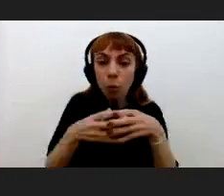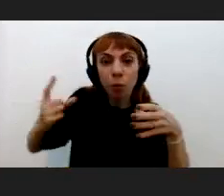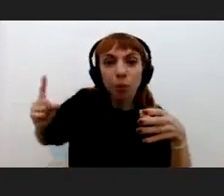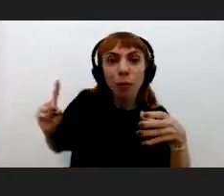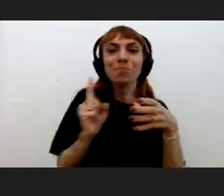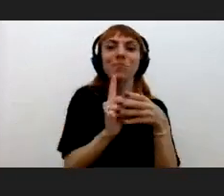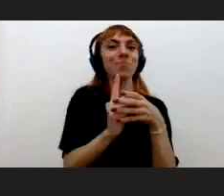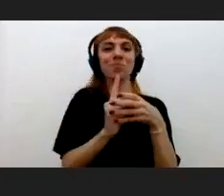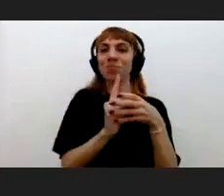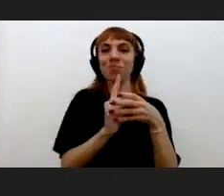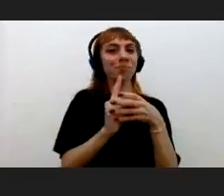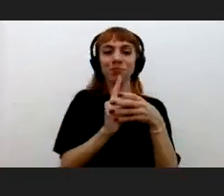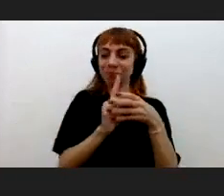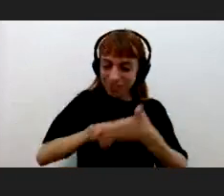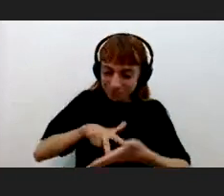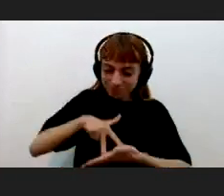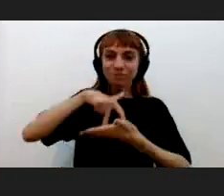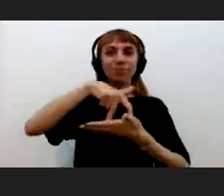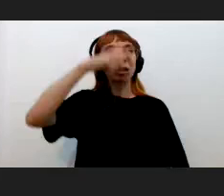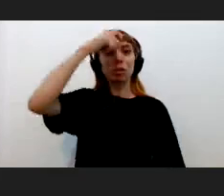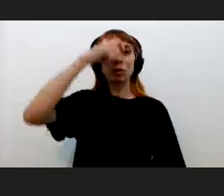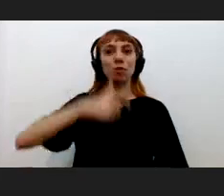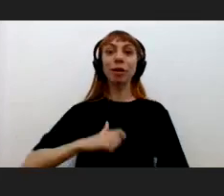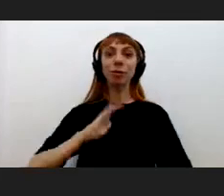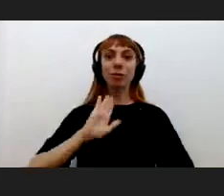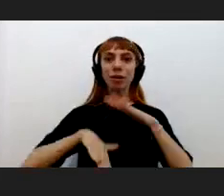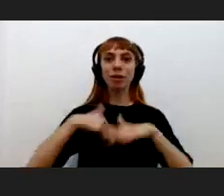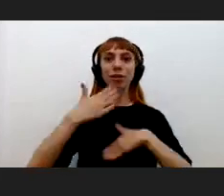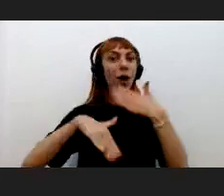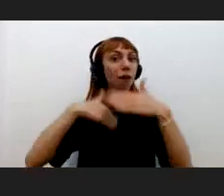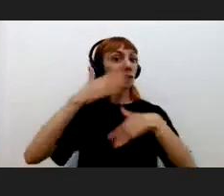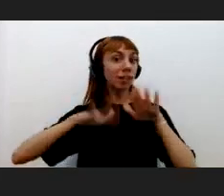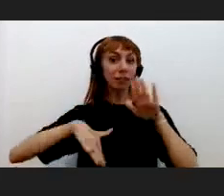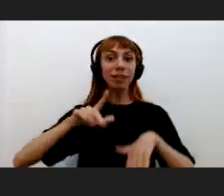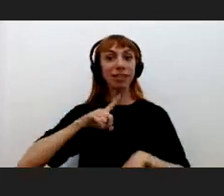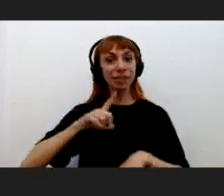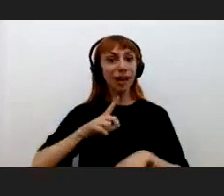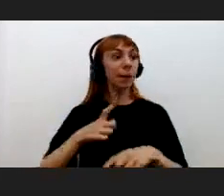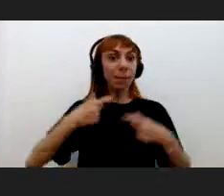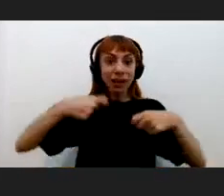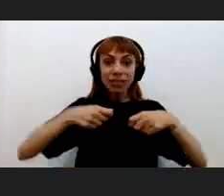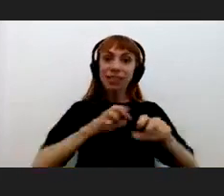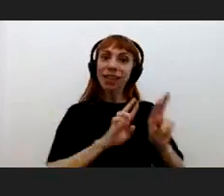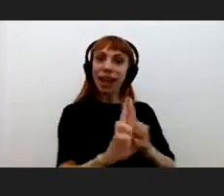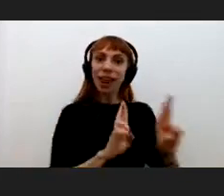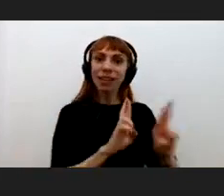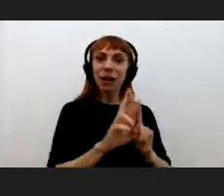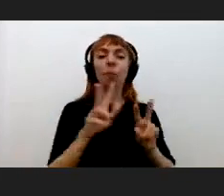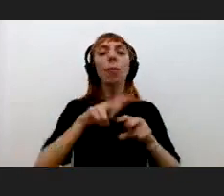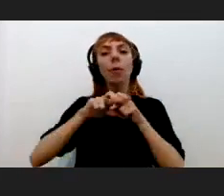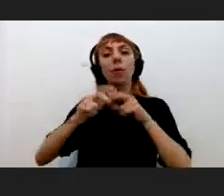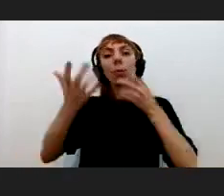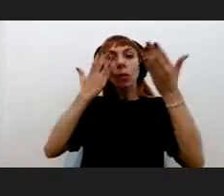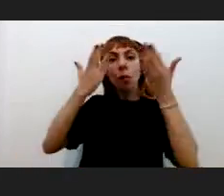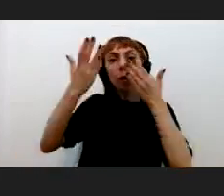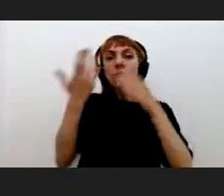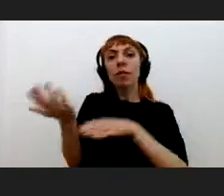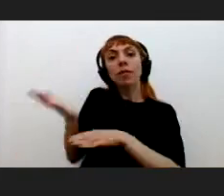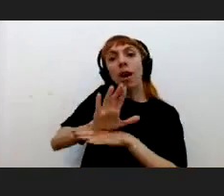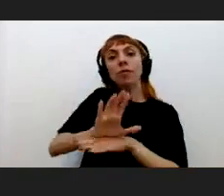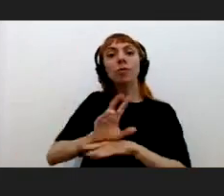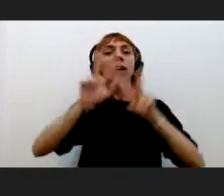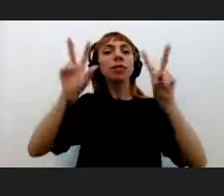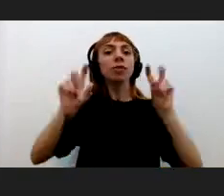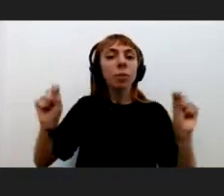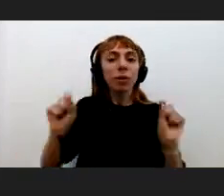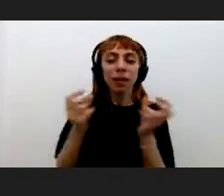Então, o que a psicologia pode oferecer nesse contexto, eu acho que é muito nessa sensibilidade cultural, de entender